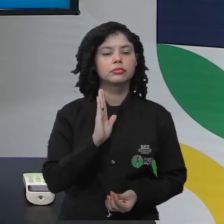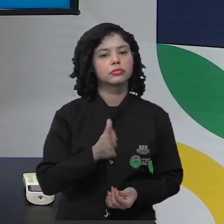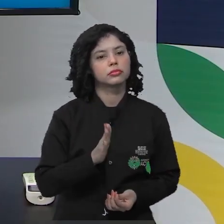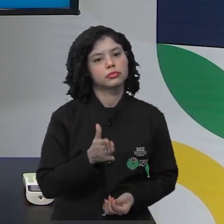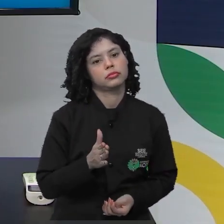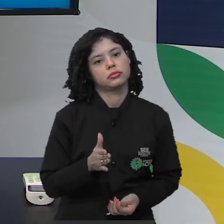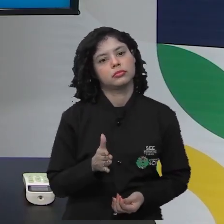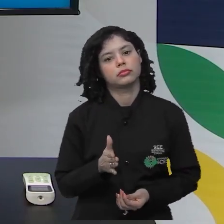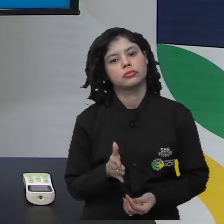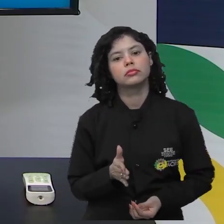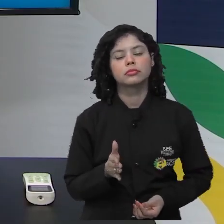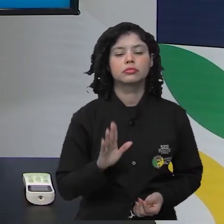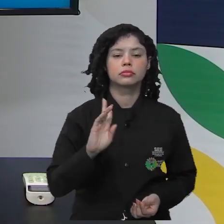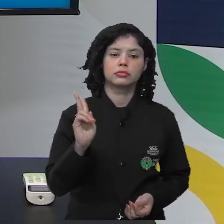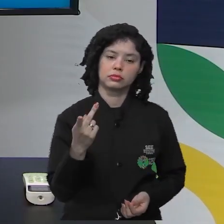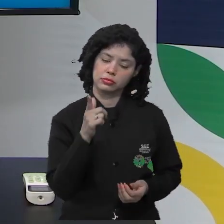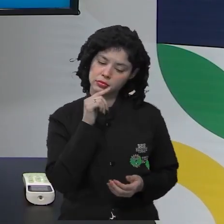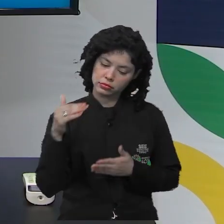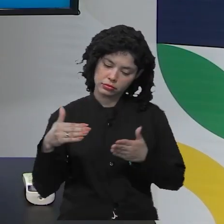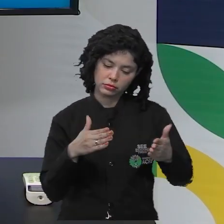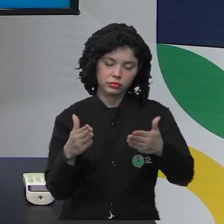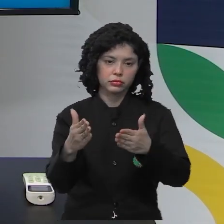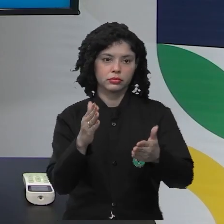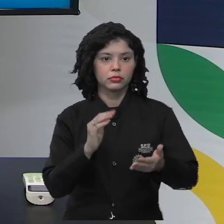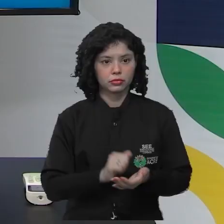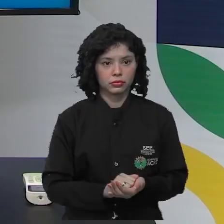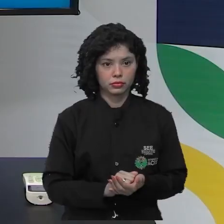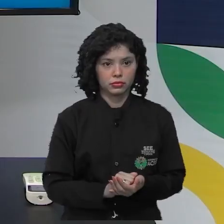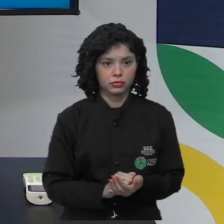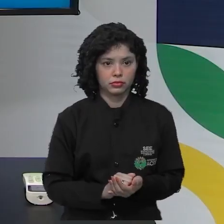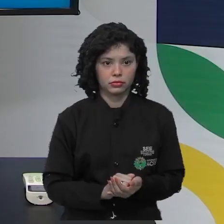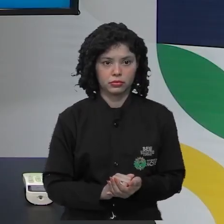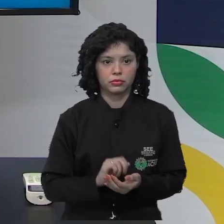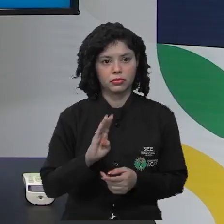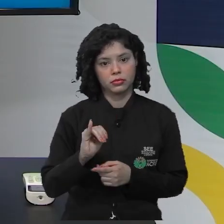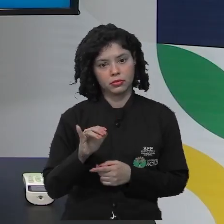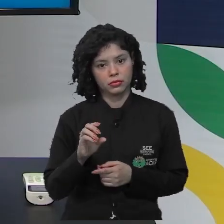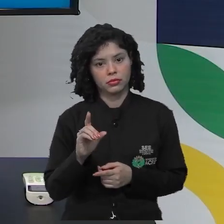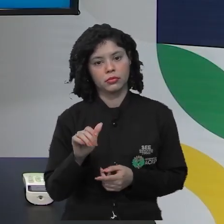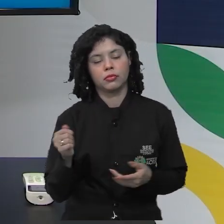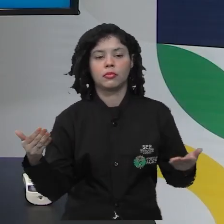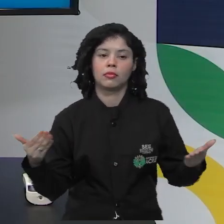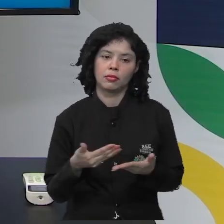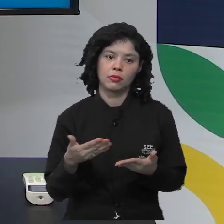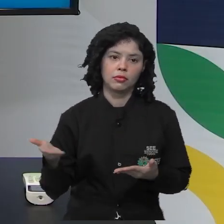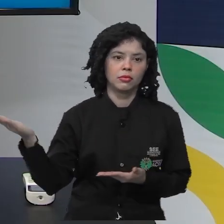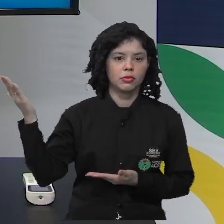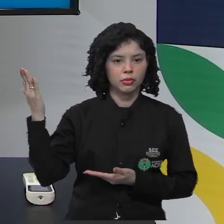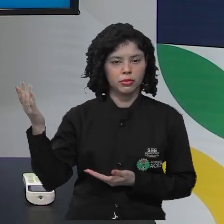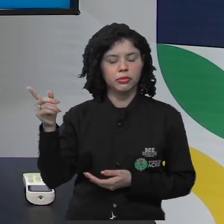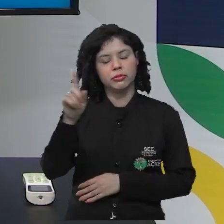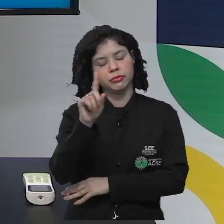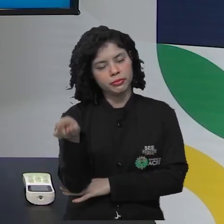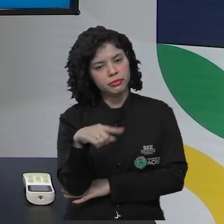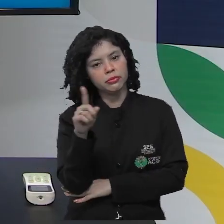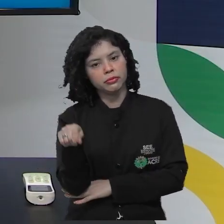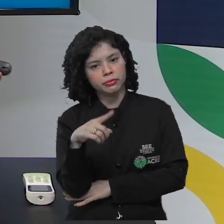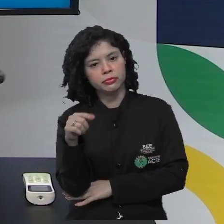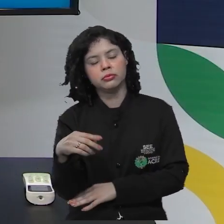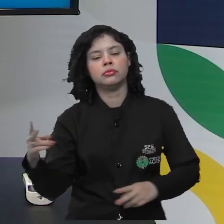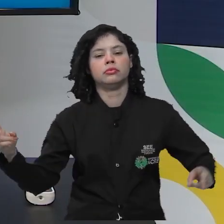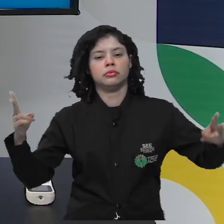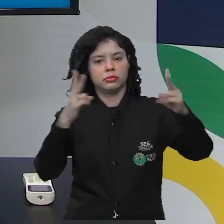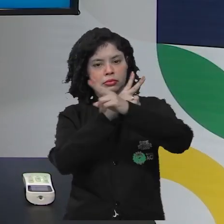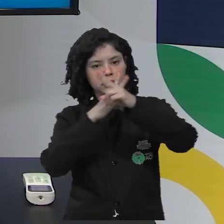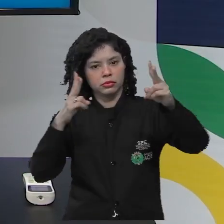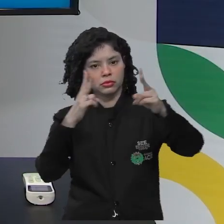utilizou ali a energia hídrica das águas, a energia ali de biomassa e, no caso da energia eólica, a gente utiliza a